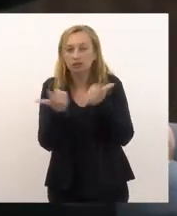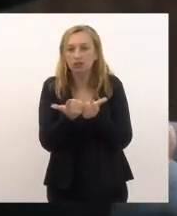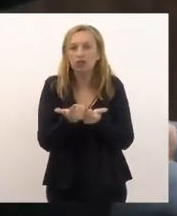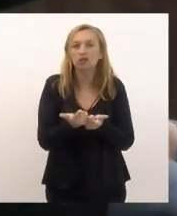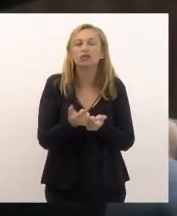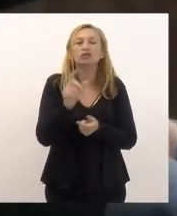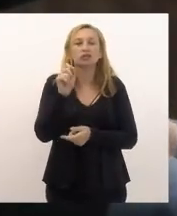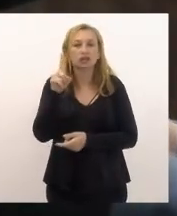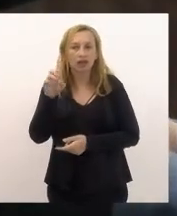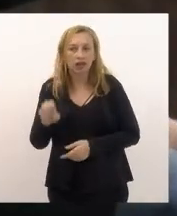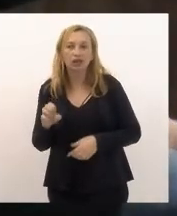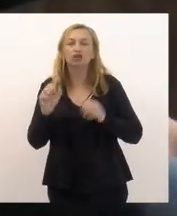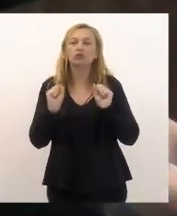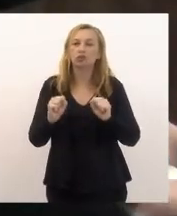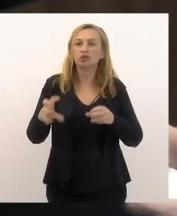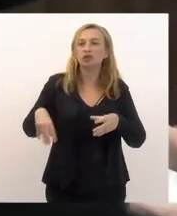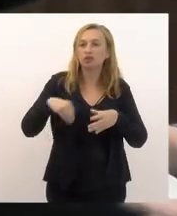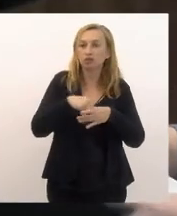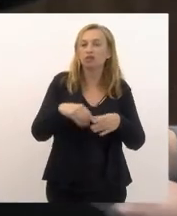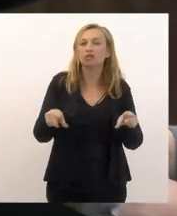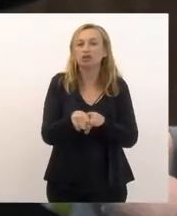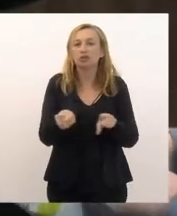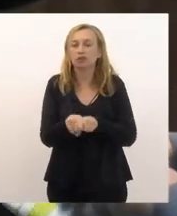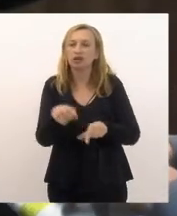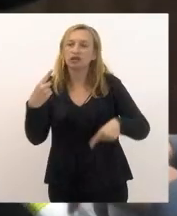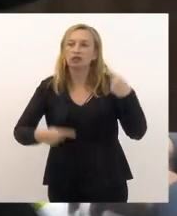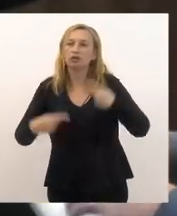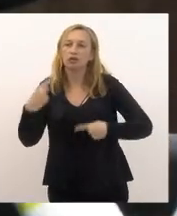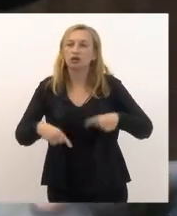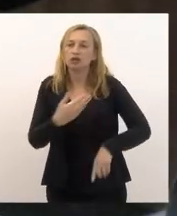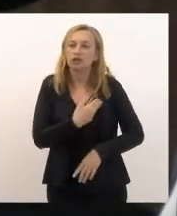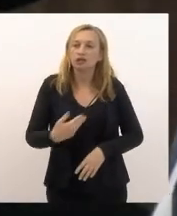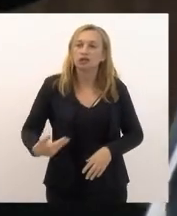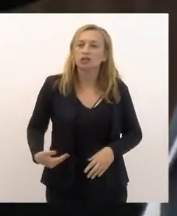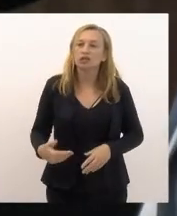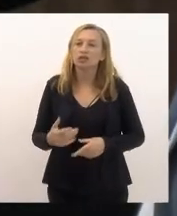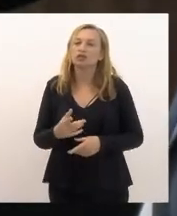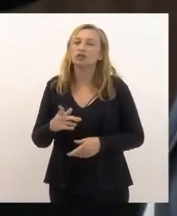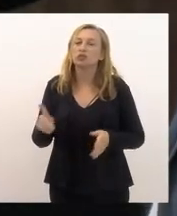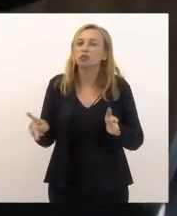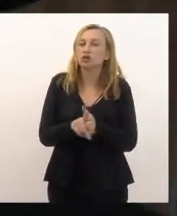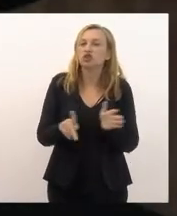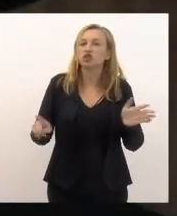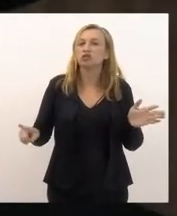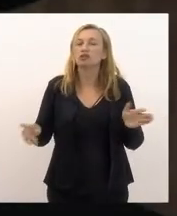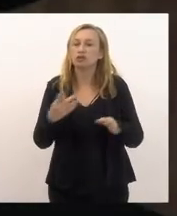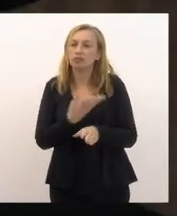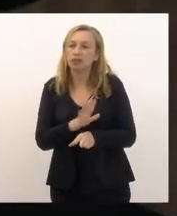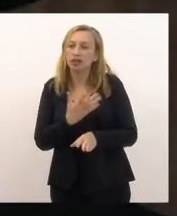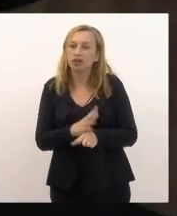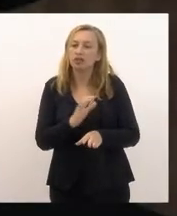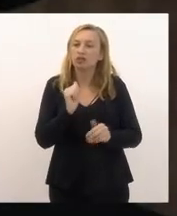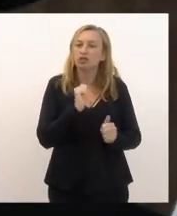que o Degase possa implementar essa política de garantia de projetos e práticas desportivas para